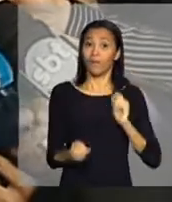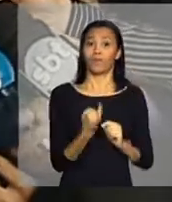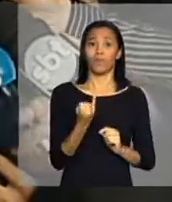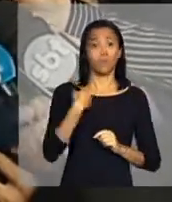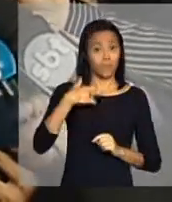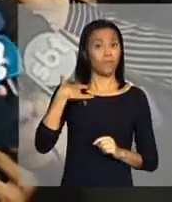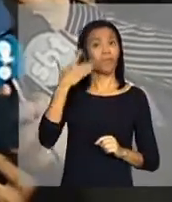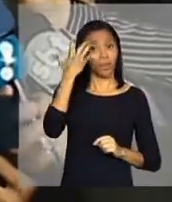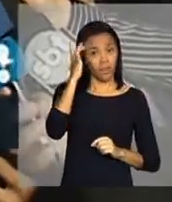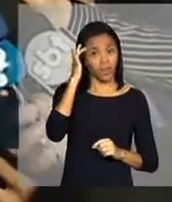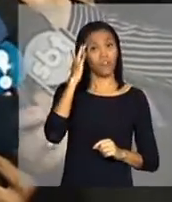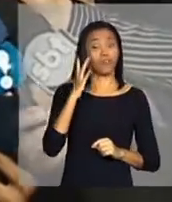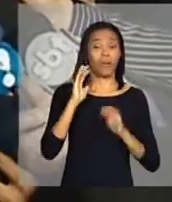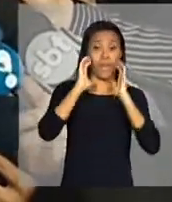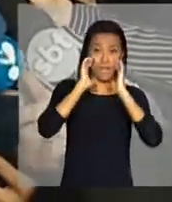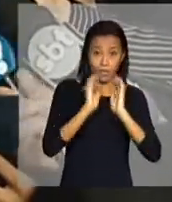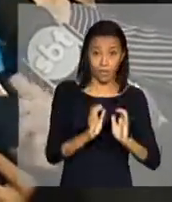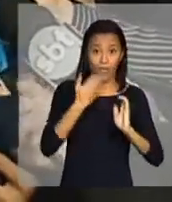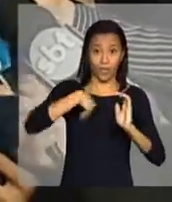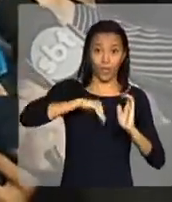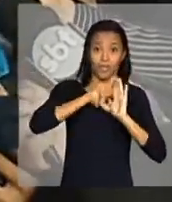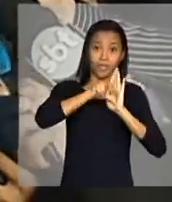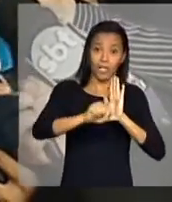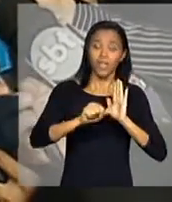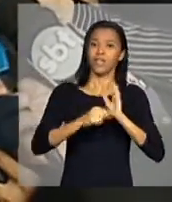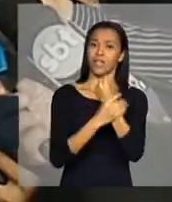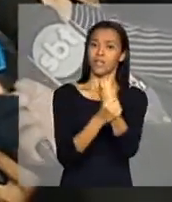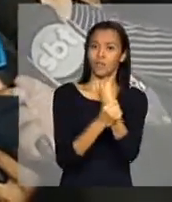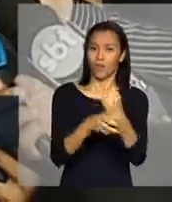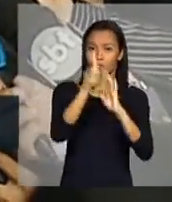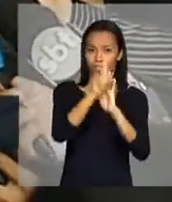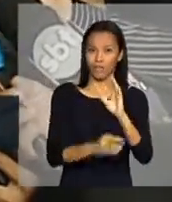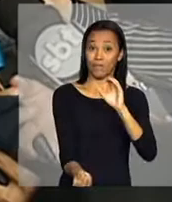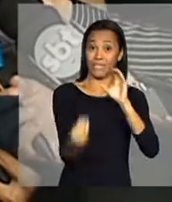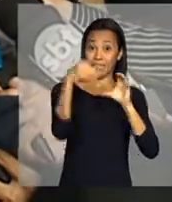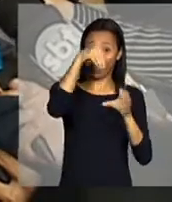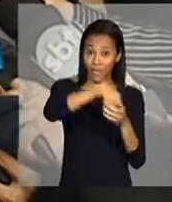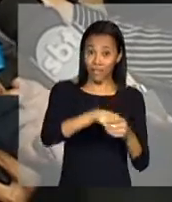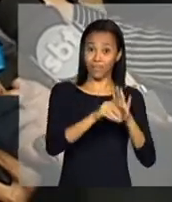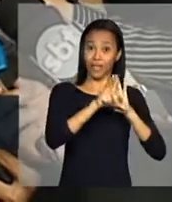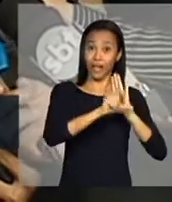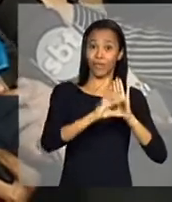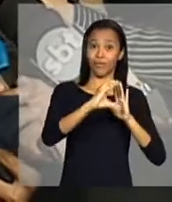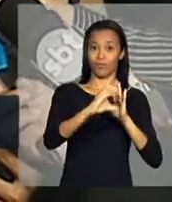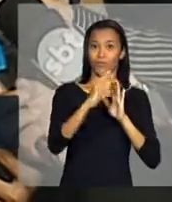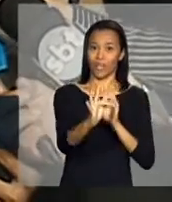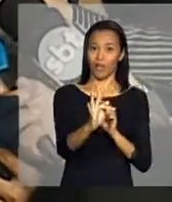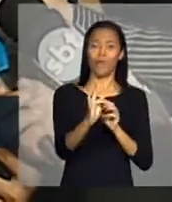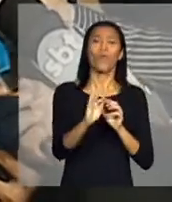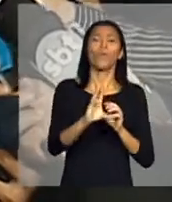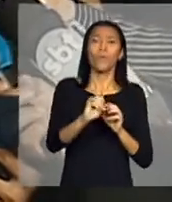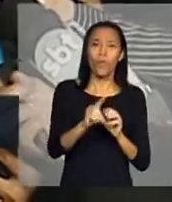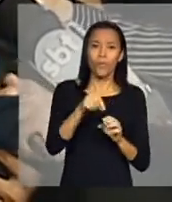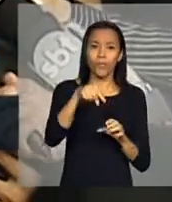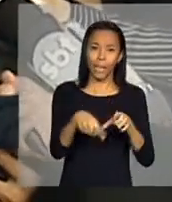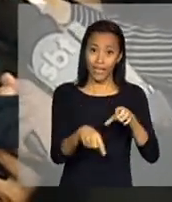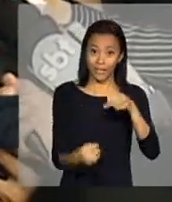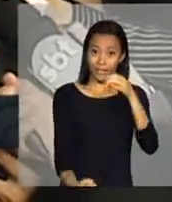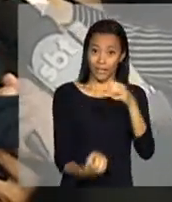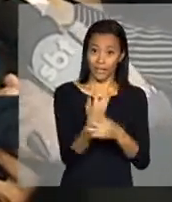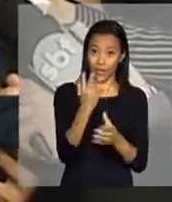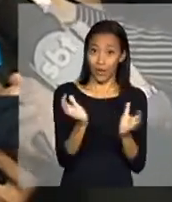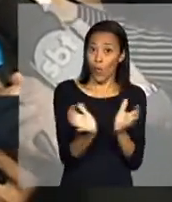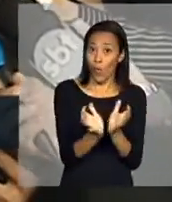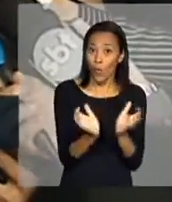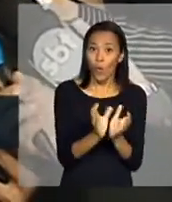acho, que para o cumprimento das nossas leis, dos direitos garantidos na Constituição, que esse comitê funcione como vai funcionar de forma a integrar